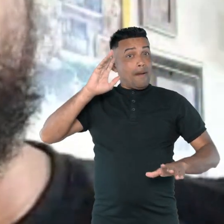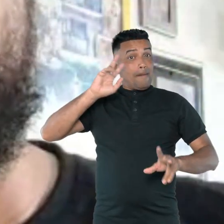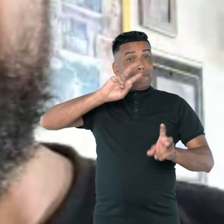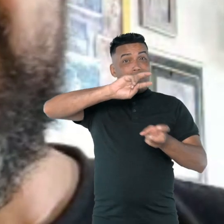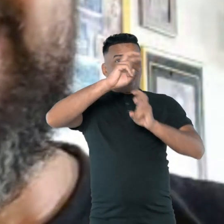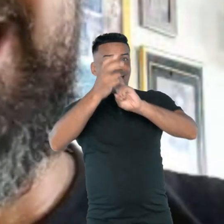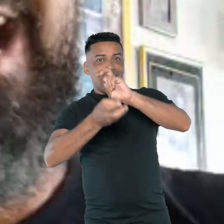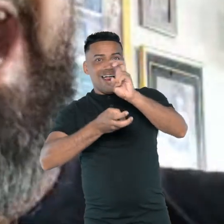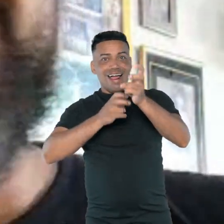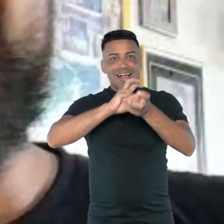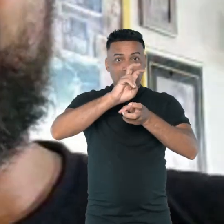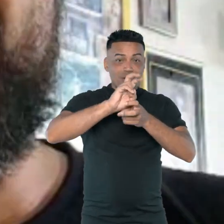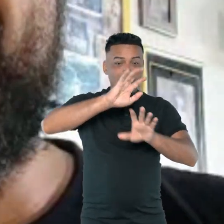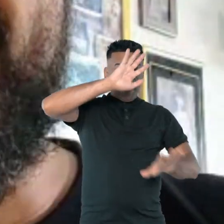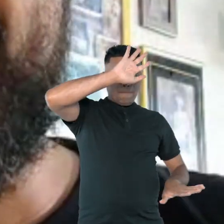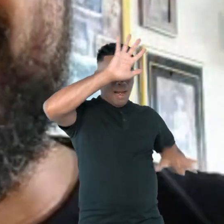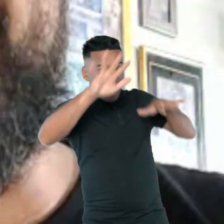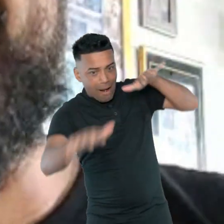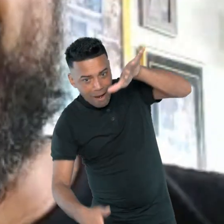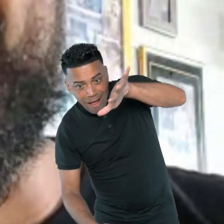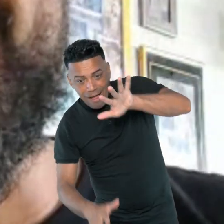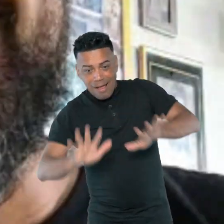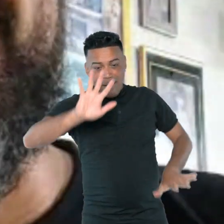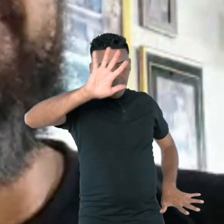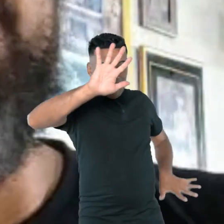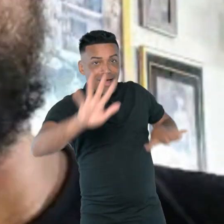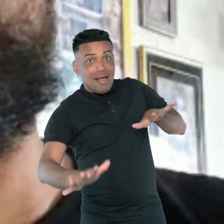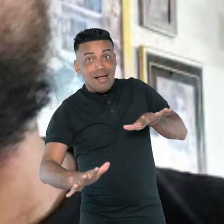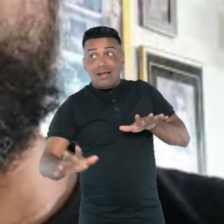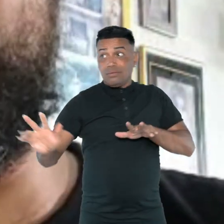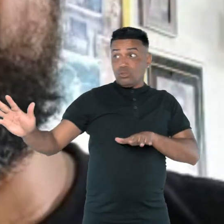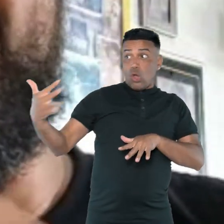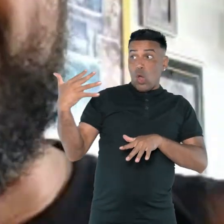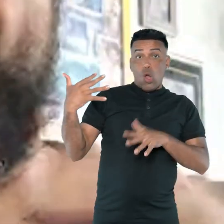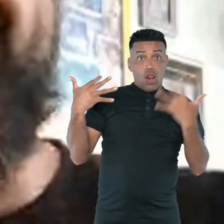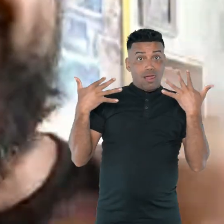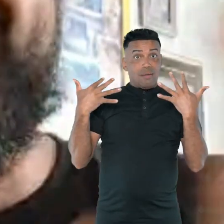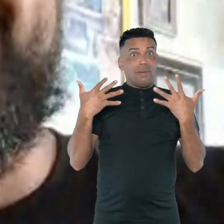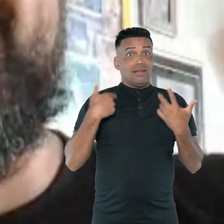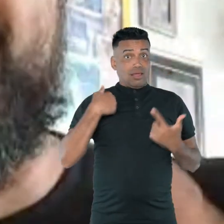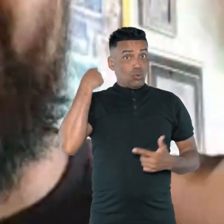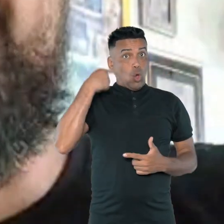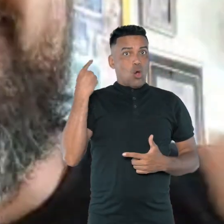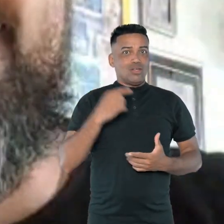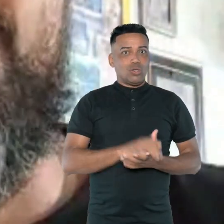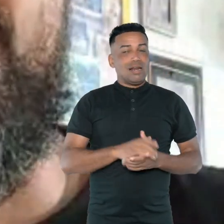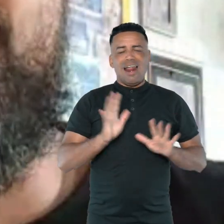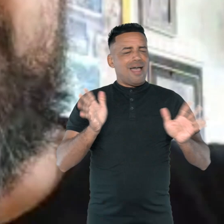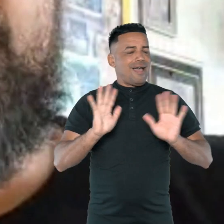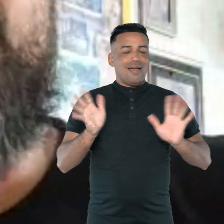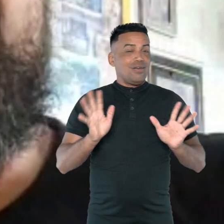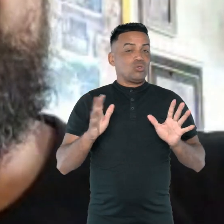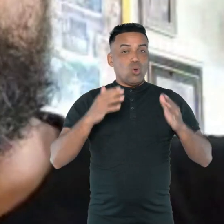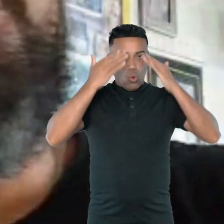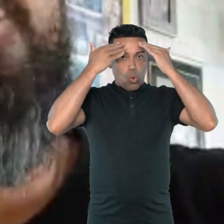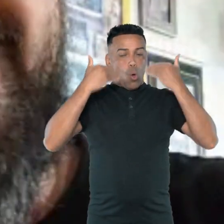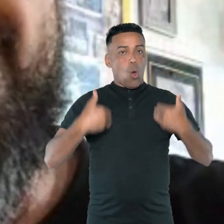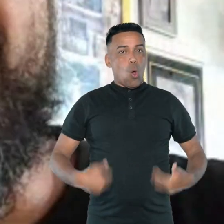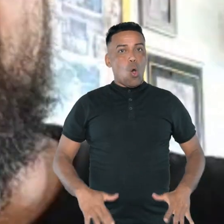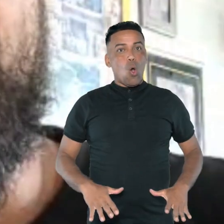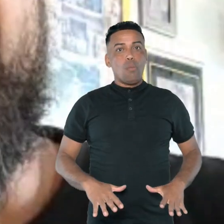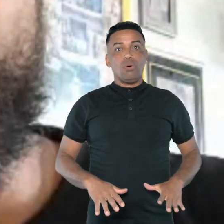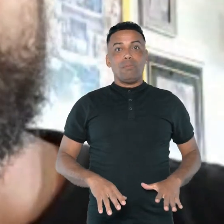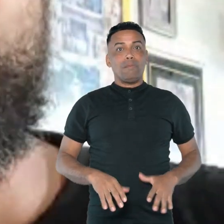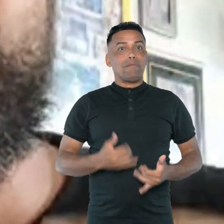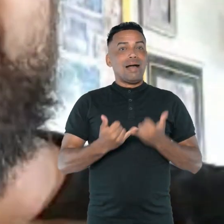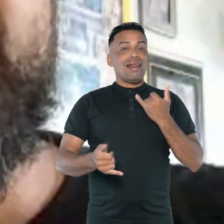capoeira, Aí as pessoas olham para mim como se eu fosse doido. Eu falo, não, eu tô desvirtuando meu corpo aqui porque ele está andando muito